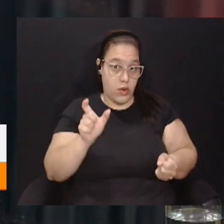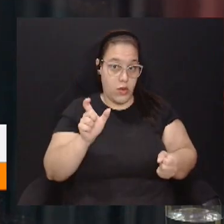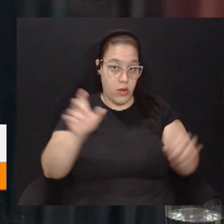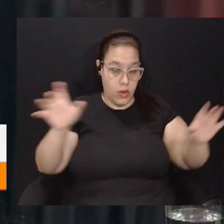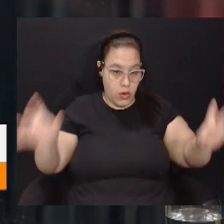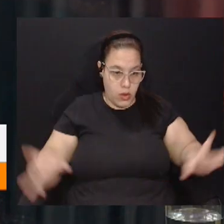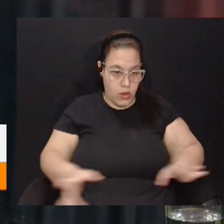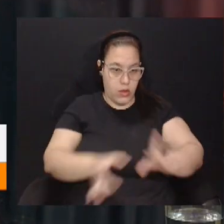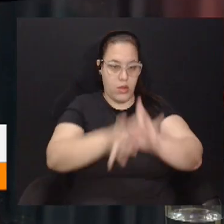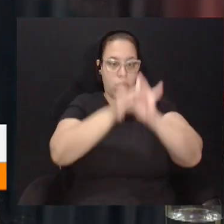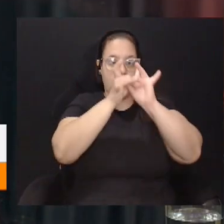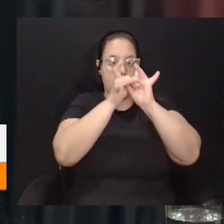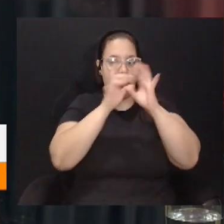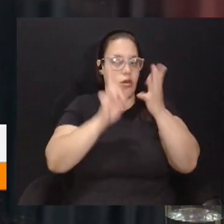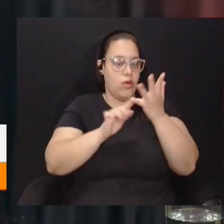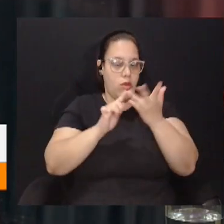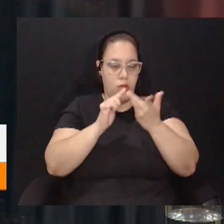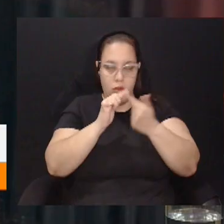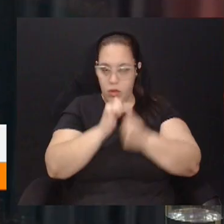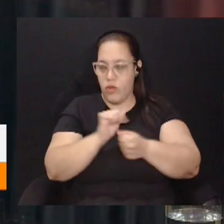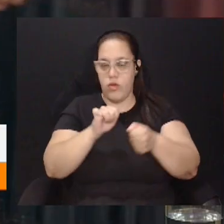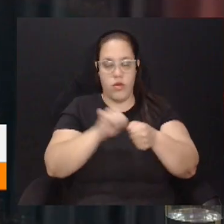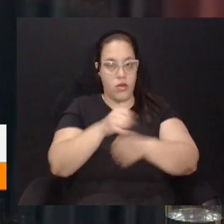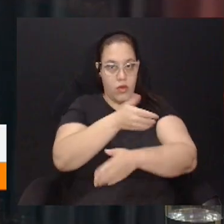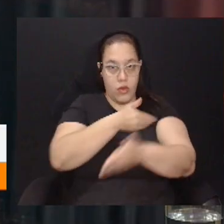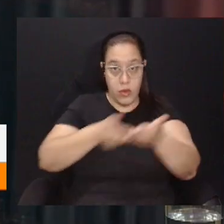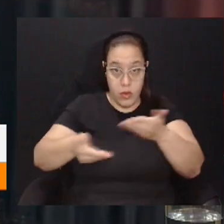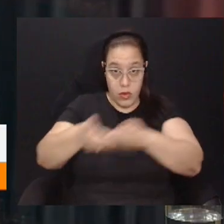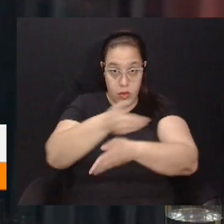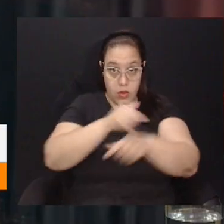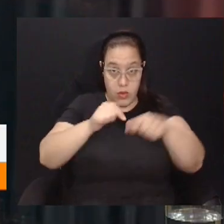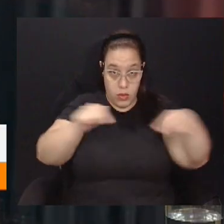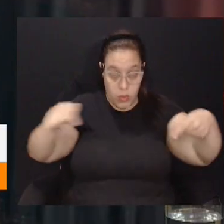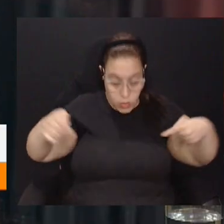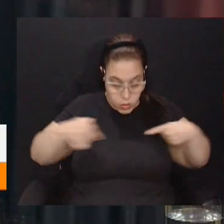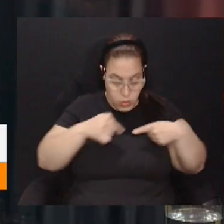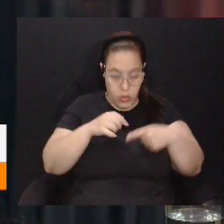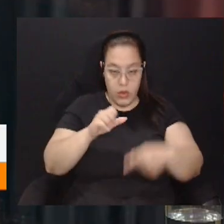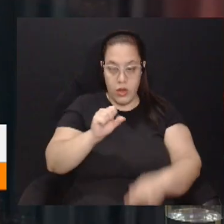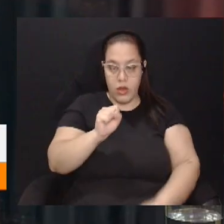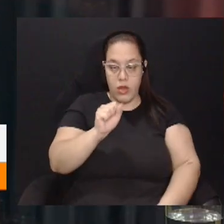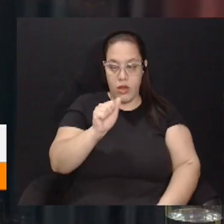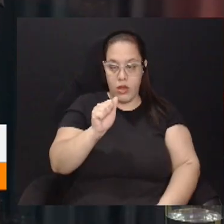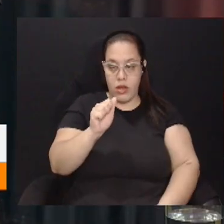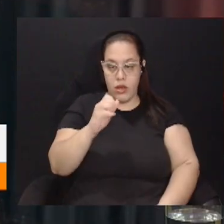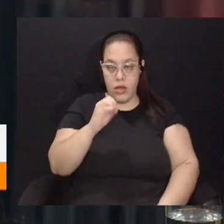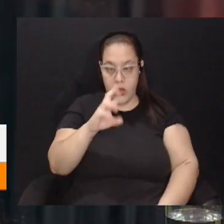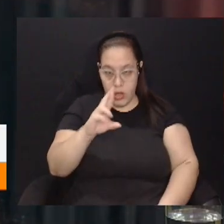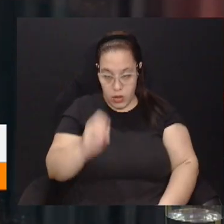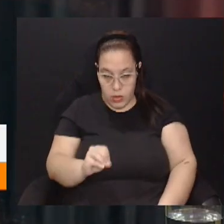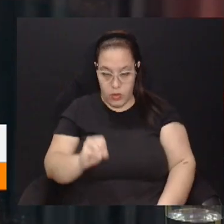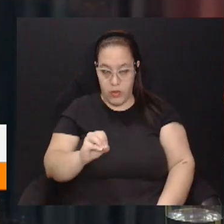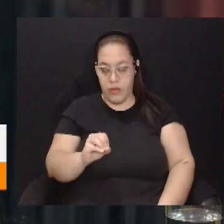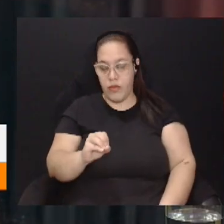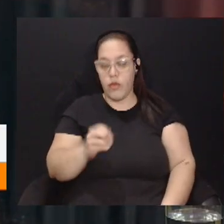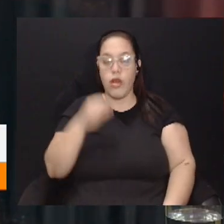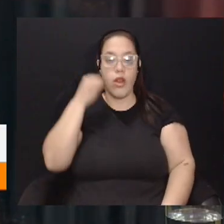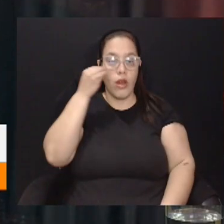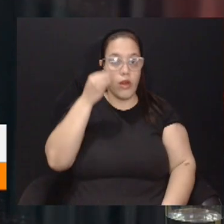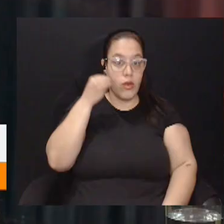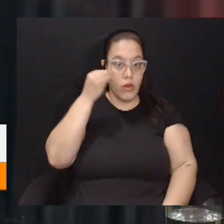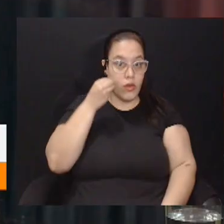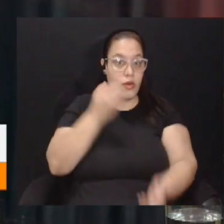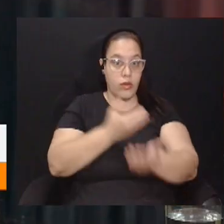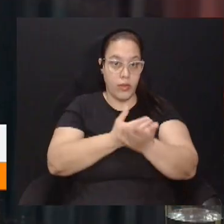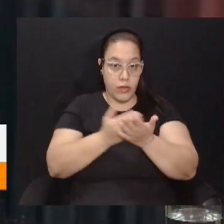de elementos que fazem parte desse espaço sacro. Ela estabelece essa experiência a partir de uma